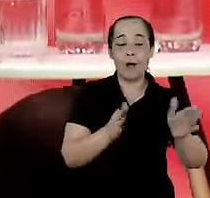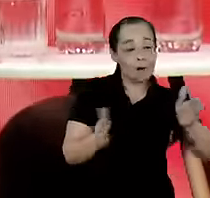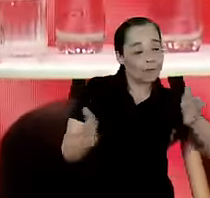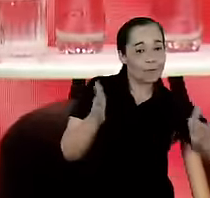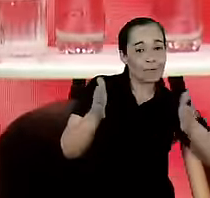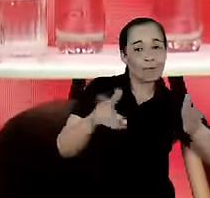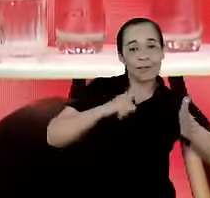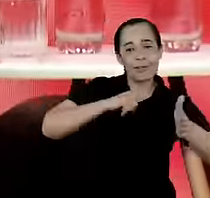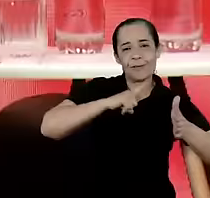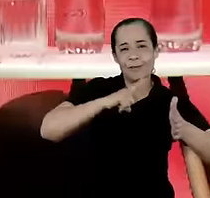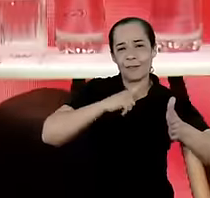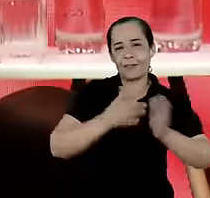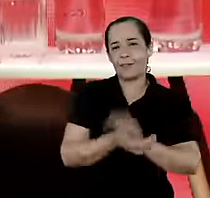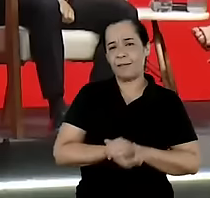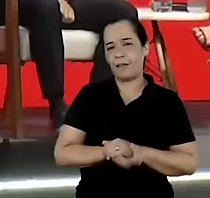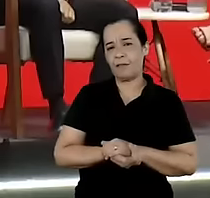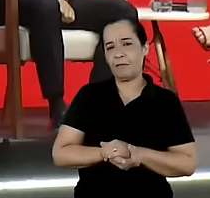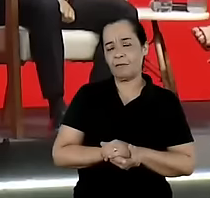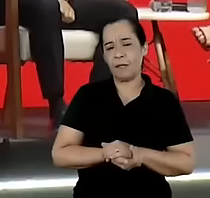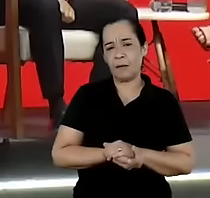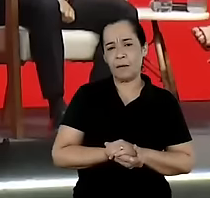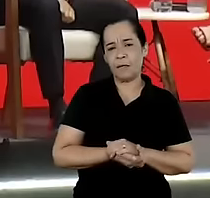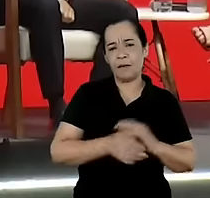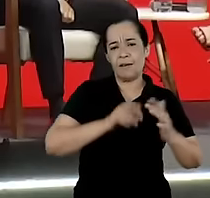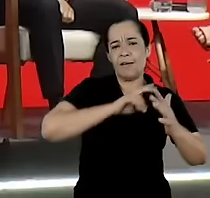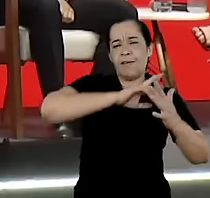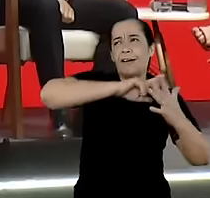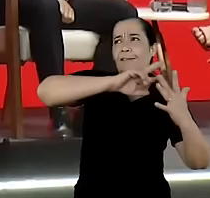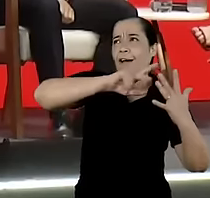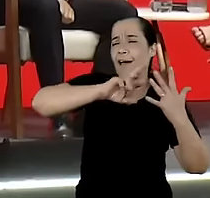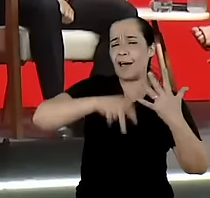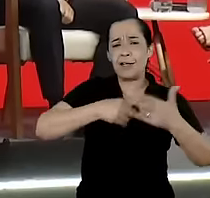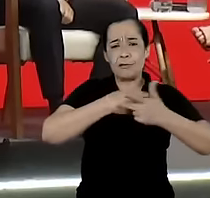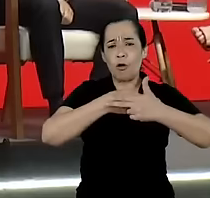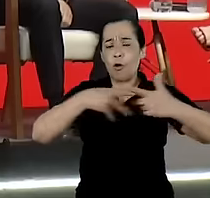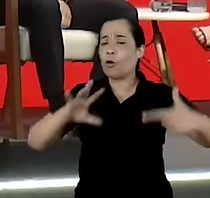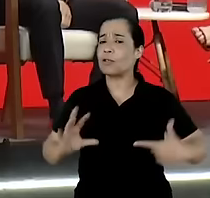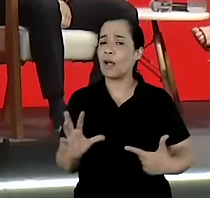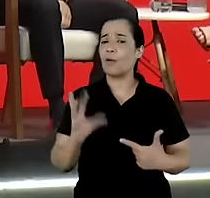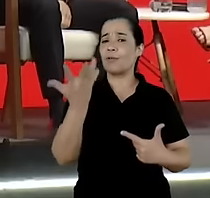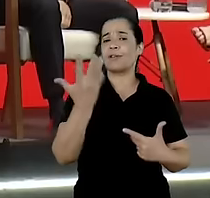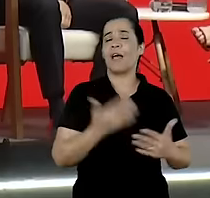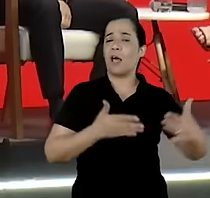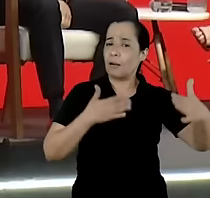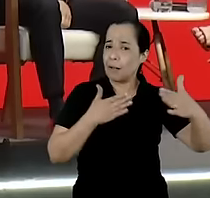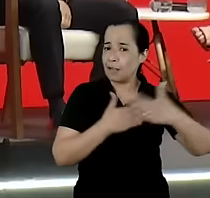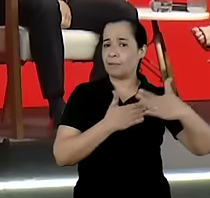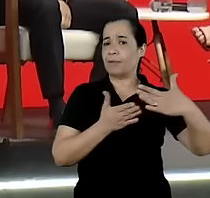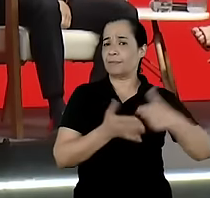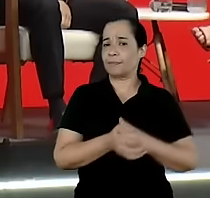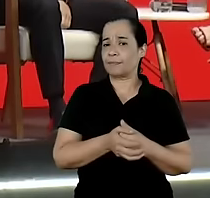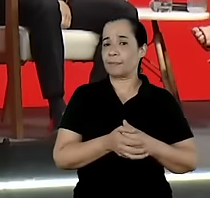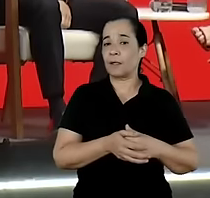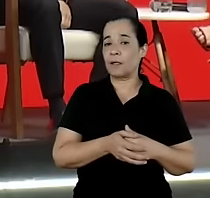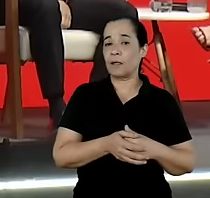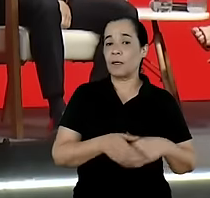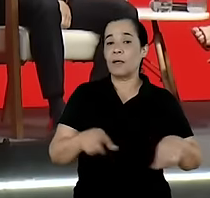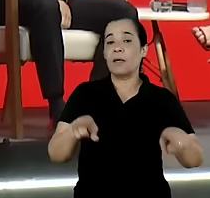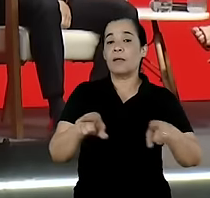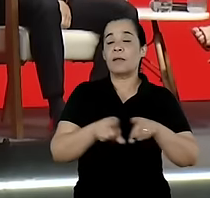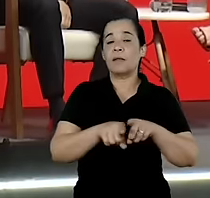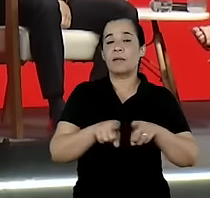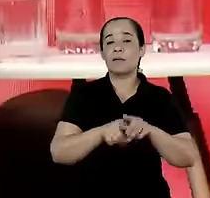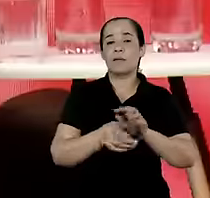diversos diversos atores atuando para restringir a economia principalmente a questão da regulação bancária